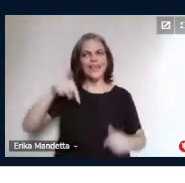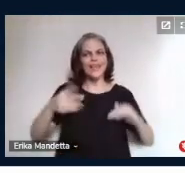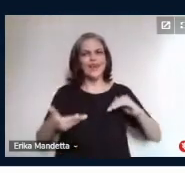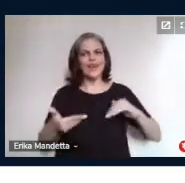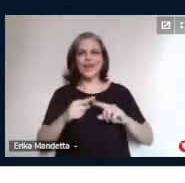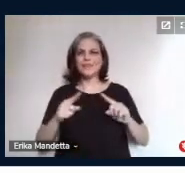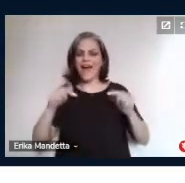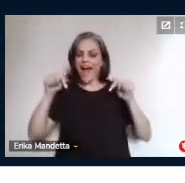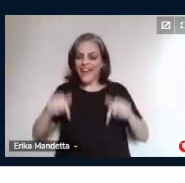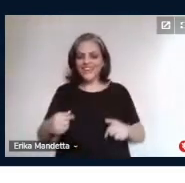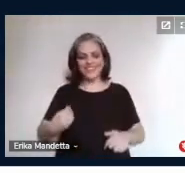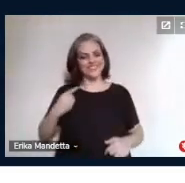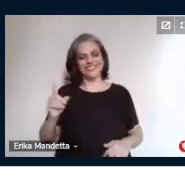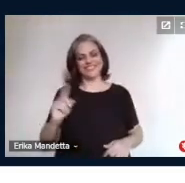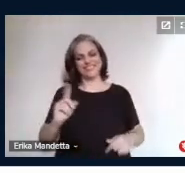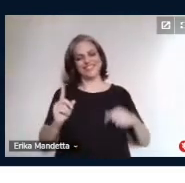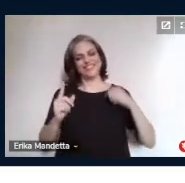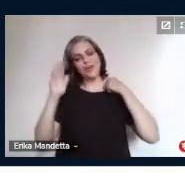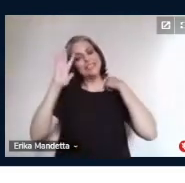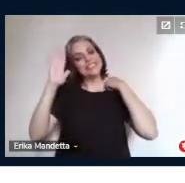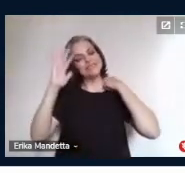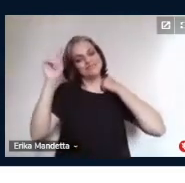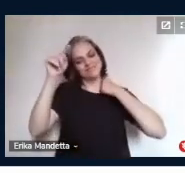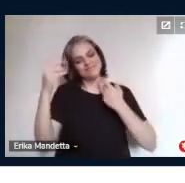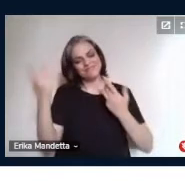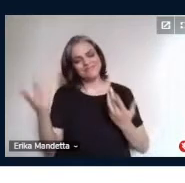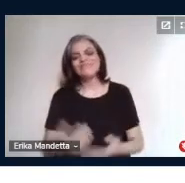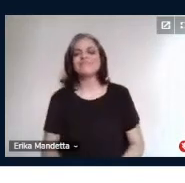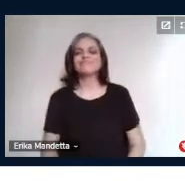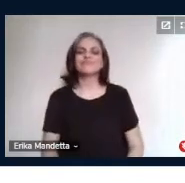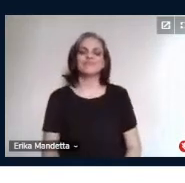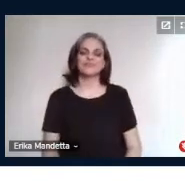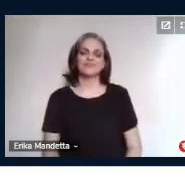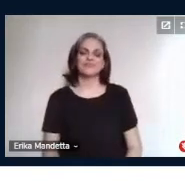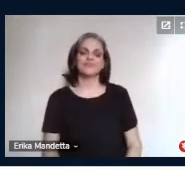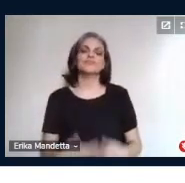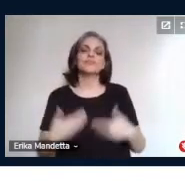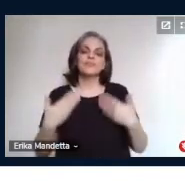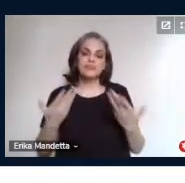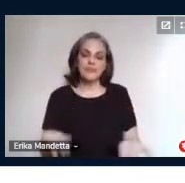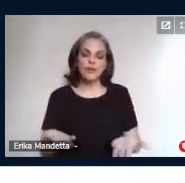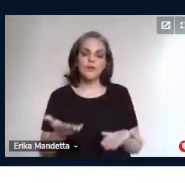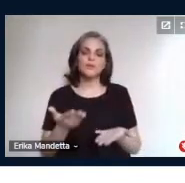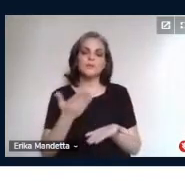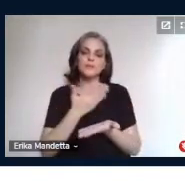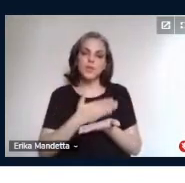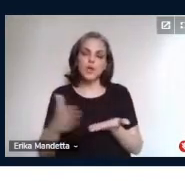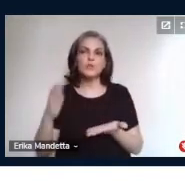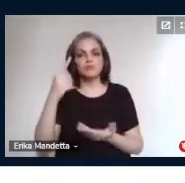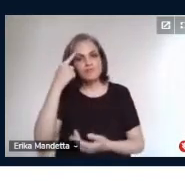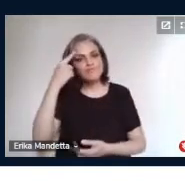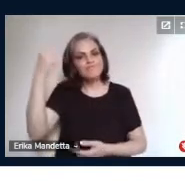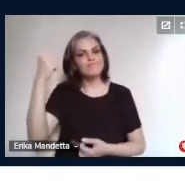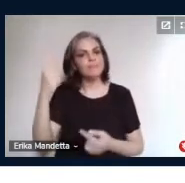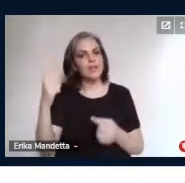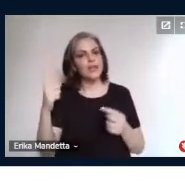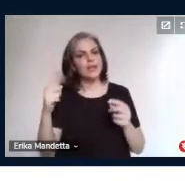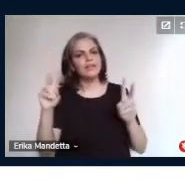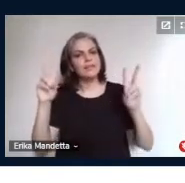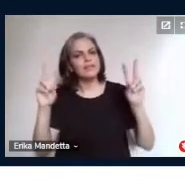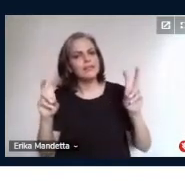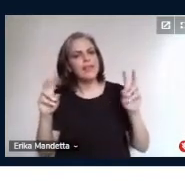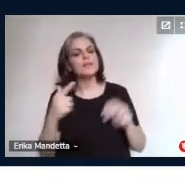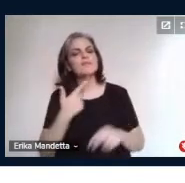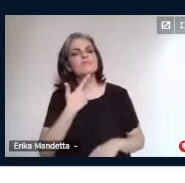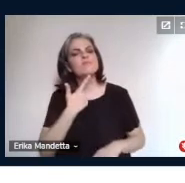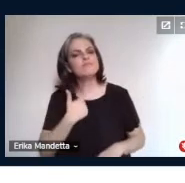força do lábito. e daí surgiu o tema, a vontade de